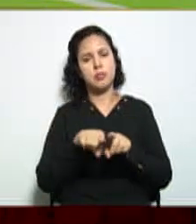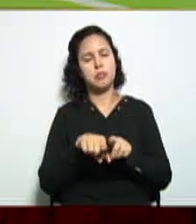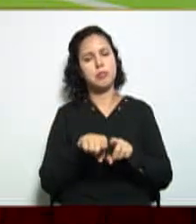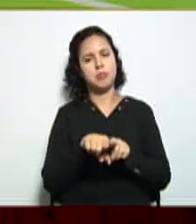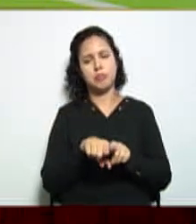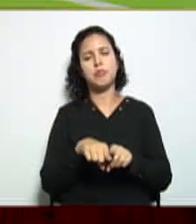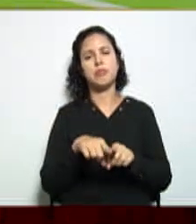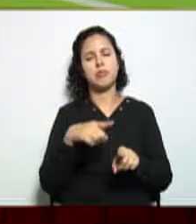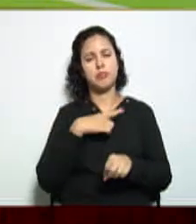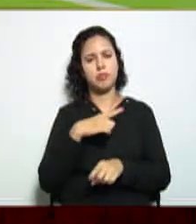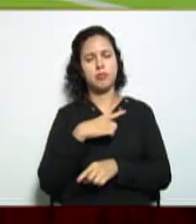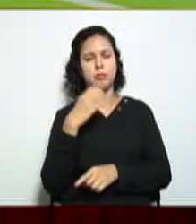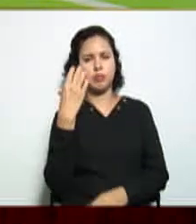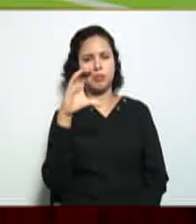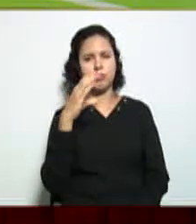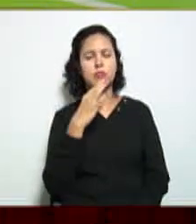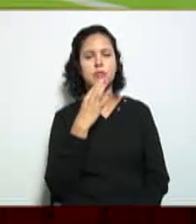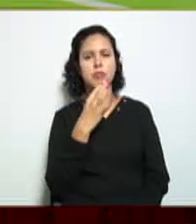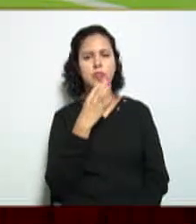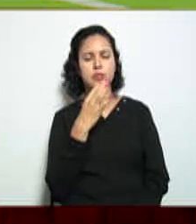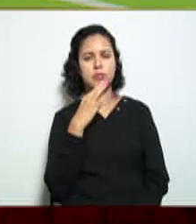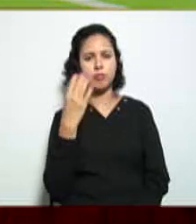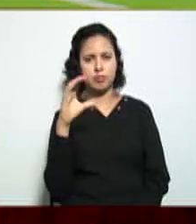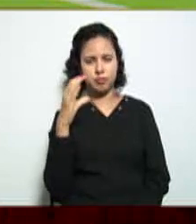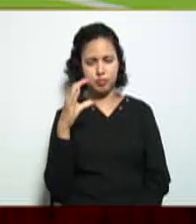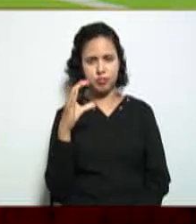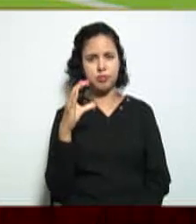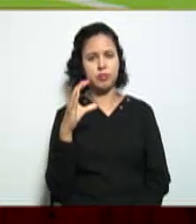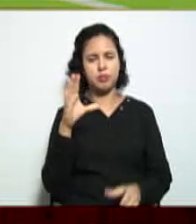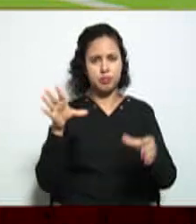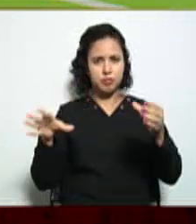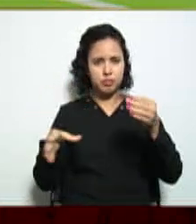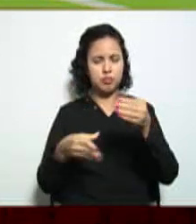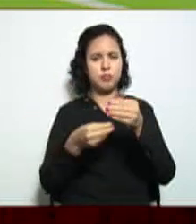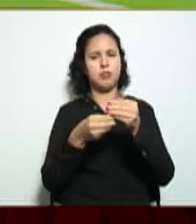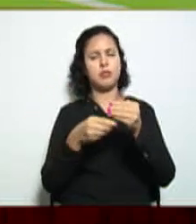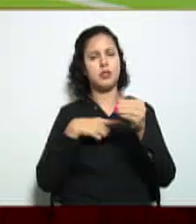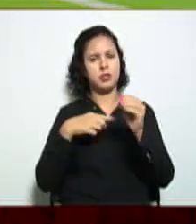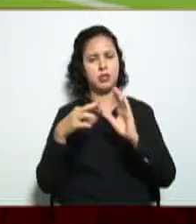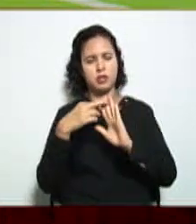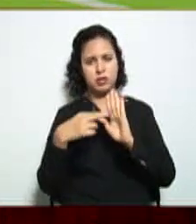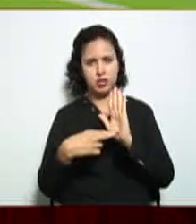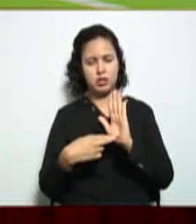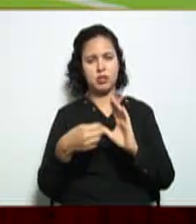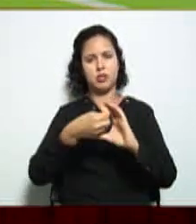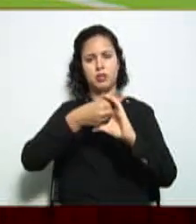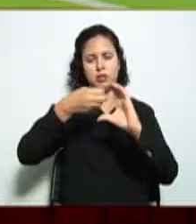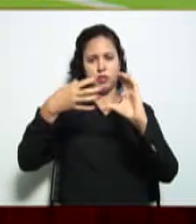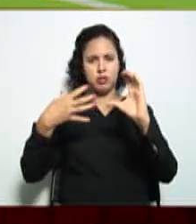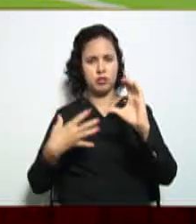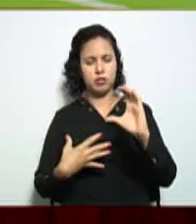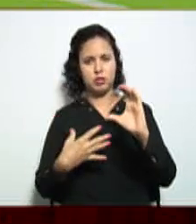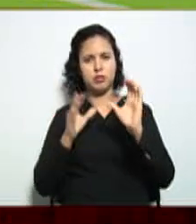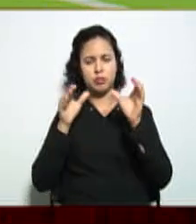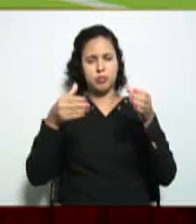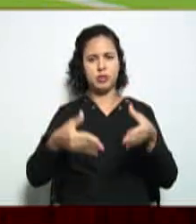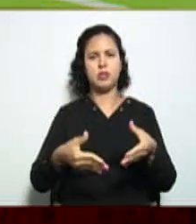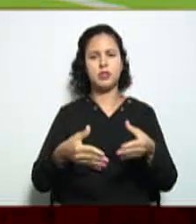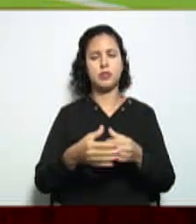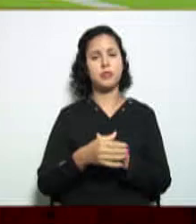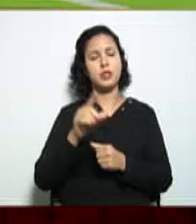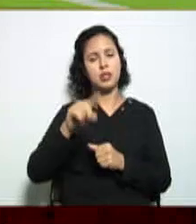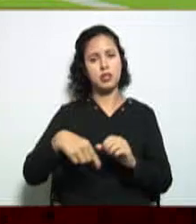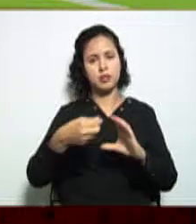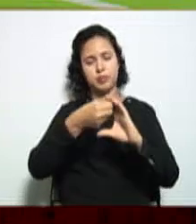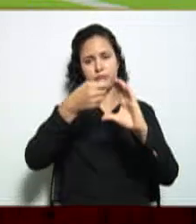científico. O conhecimento científico, ele depende de algumas regrinhas, tem algumas características específicas. E é